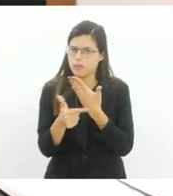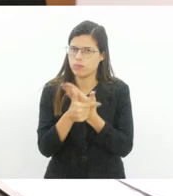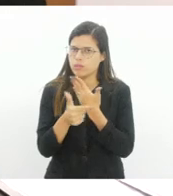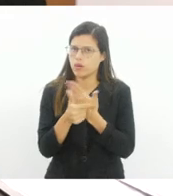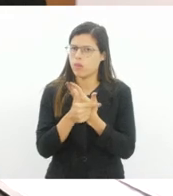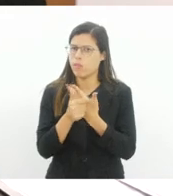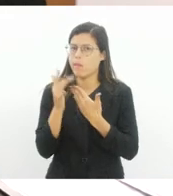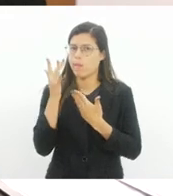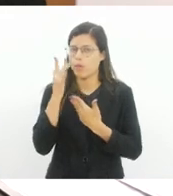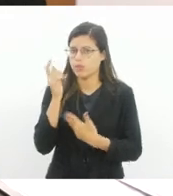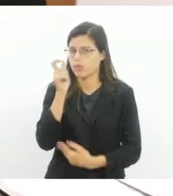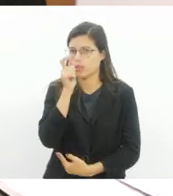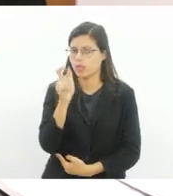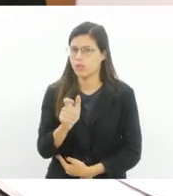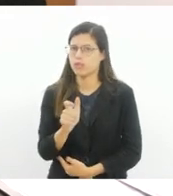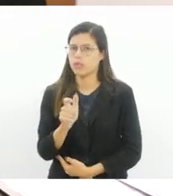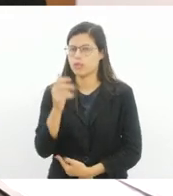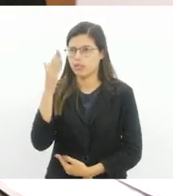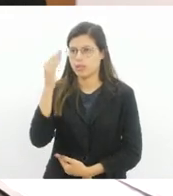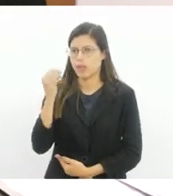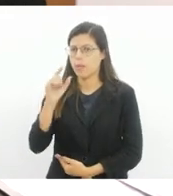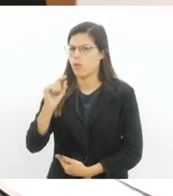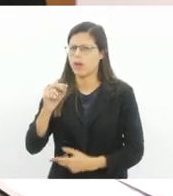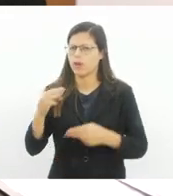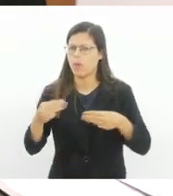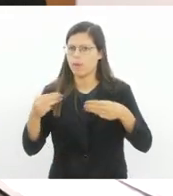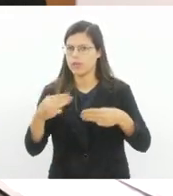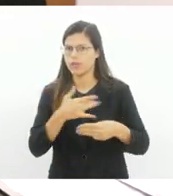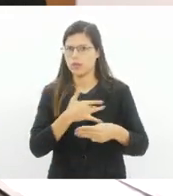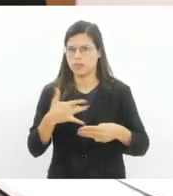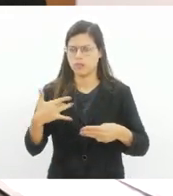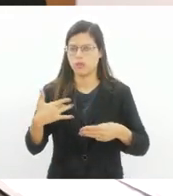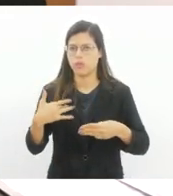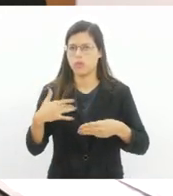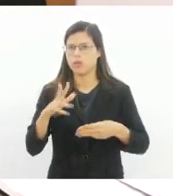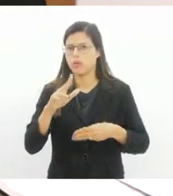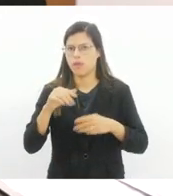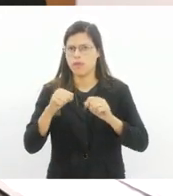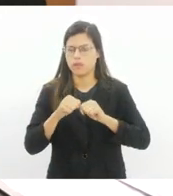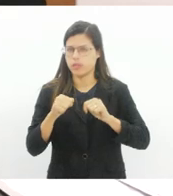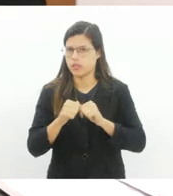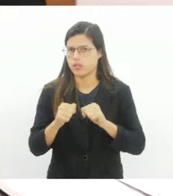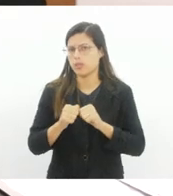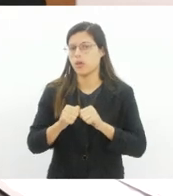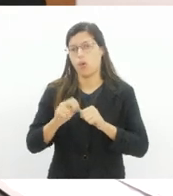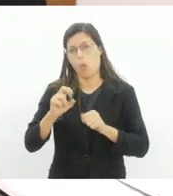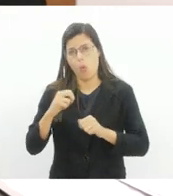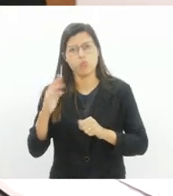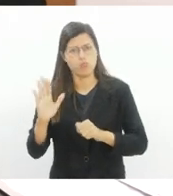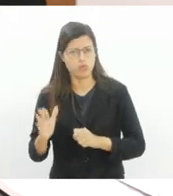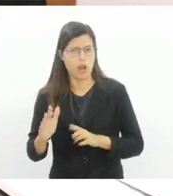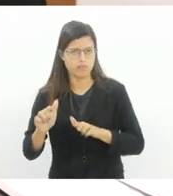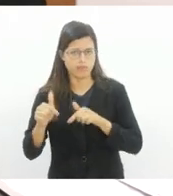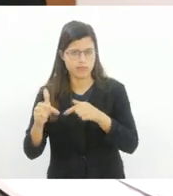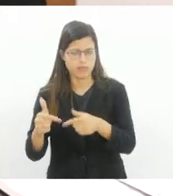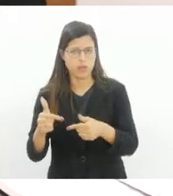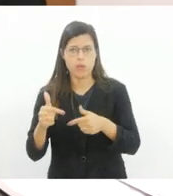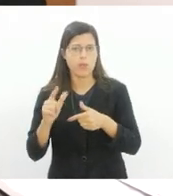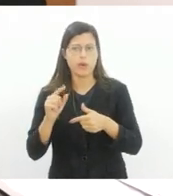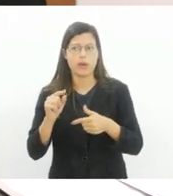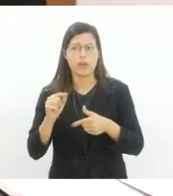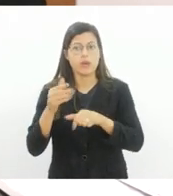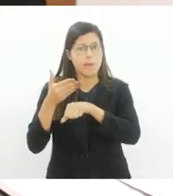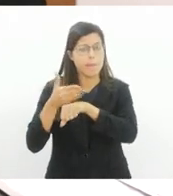seria interessante saber o que o Ministério da Saúde vai fazer ou está fazendo no sentido de colocar